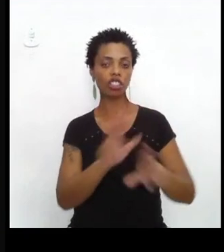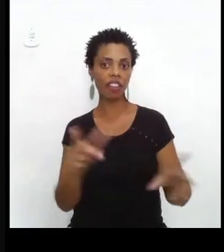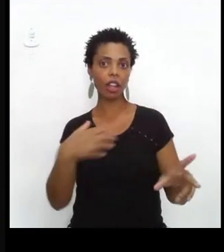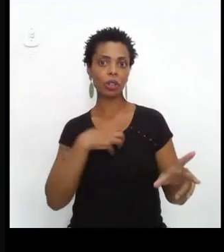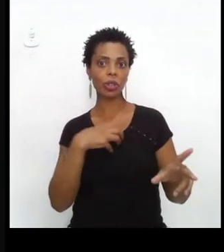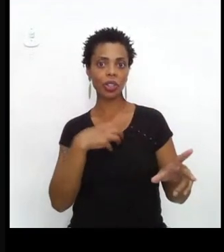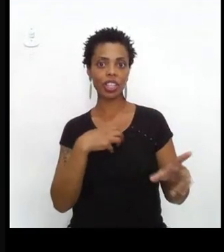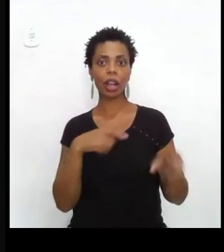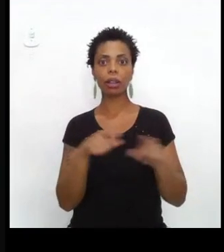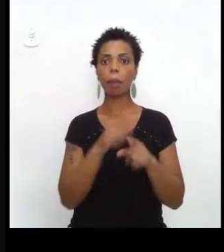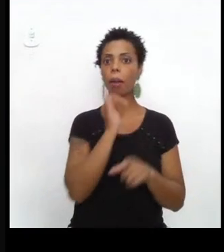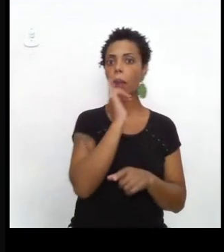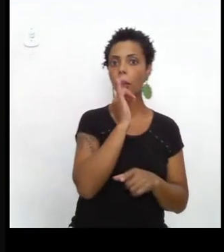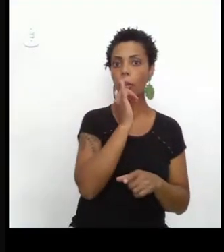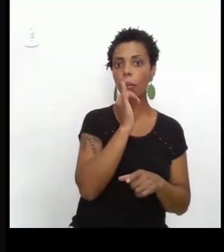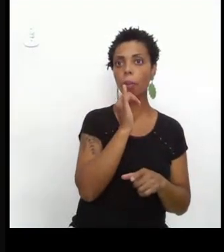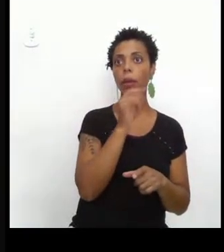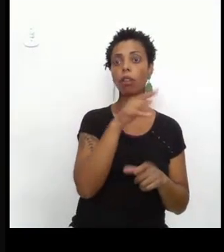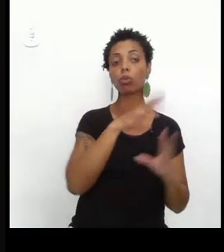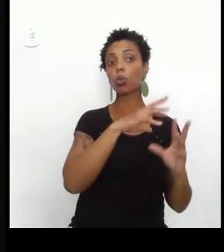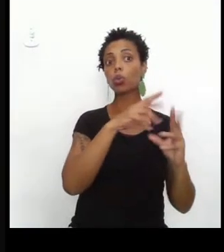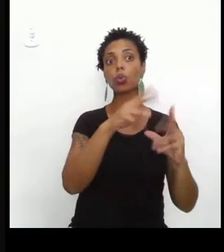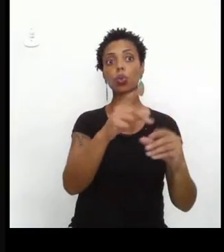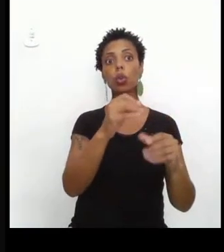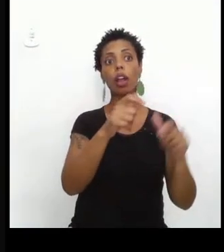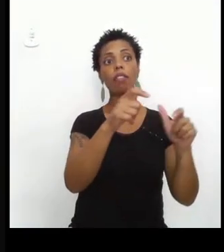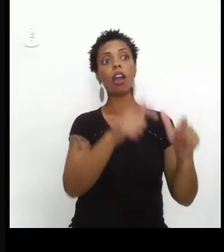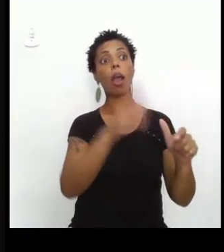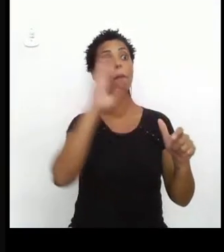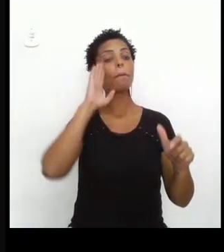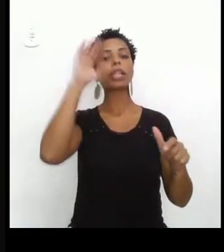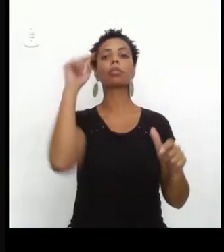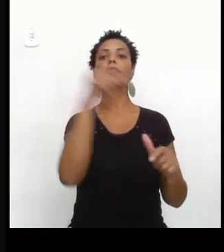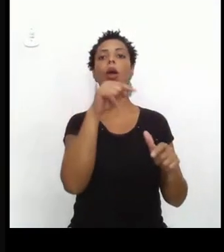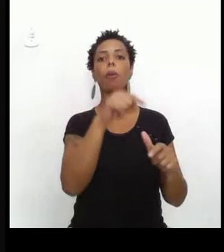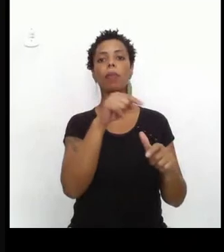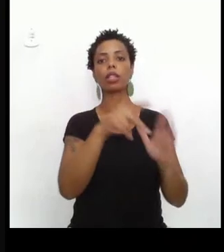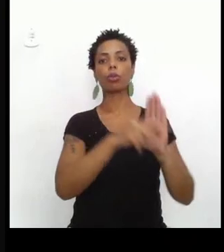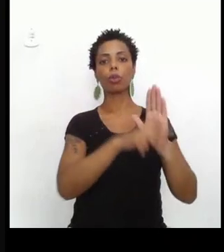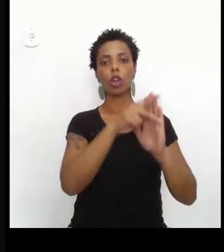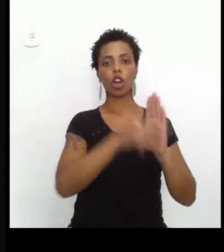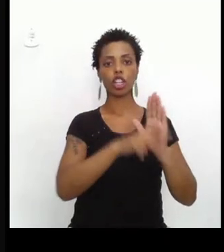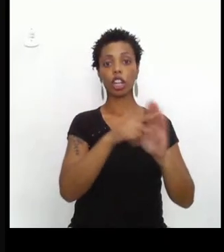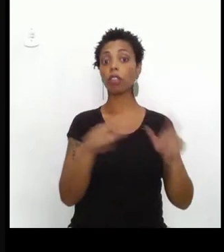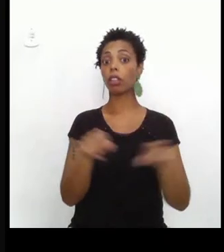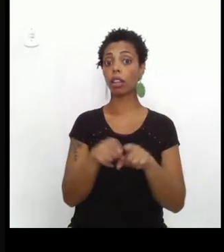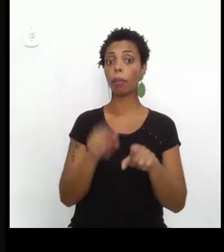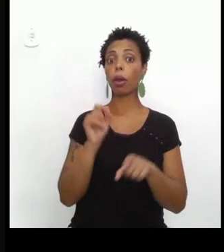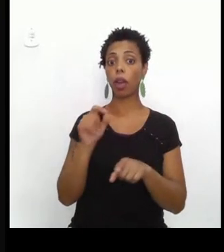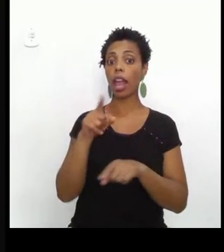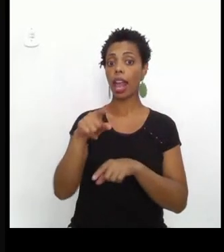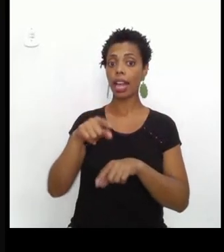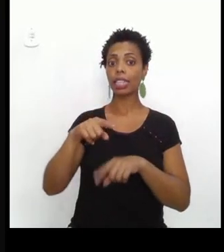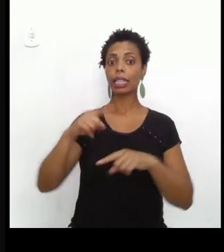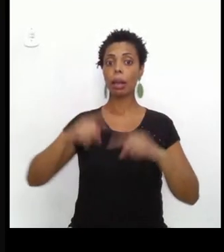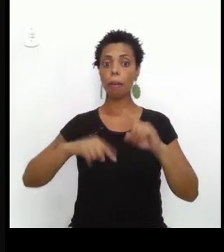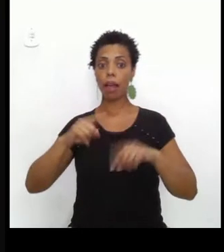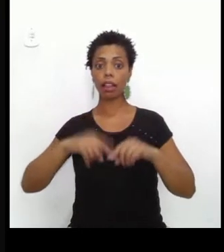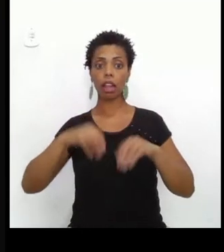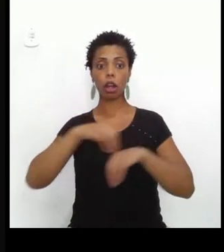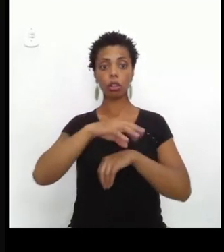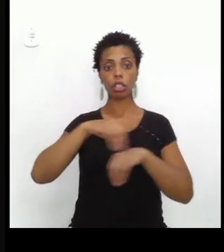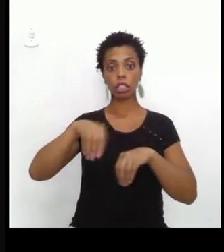visitas a arma assistindo materiais de mediación não que inclui ela Eclipse homem pelas na Muralha